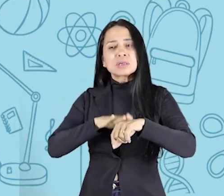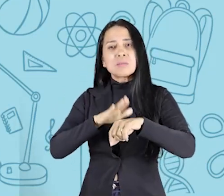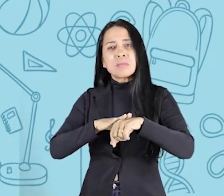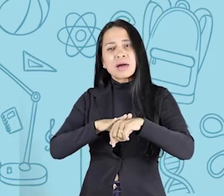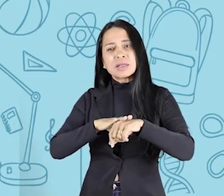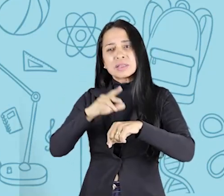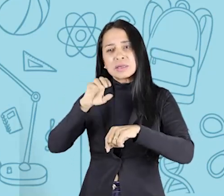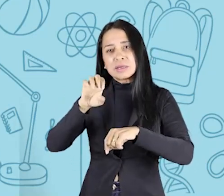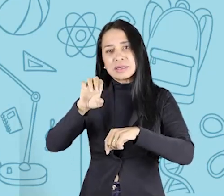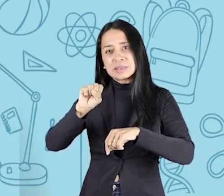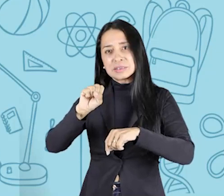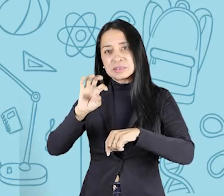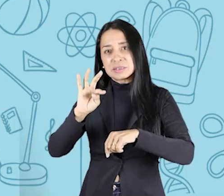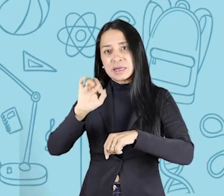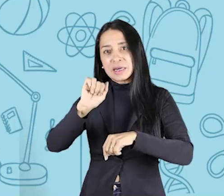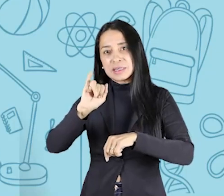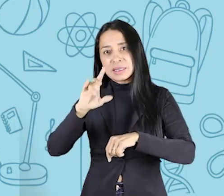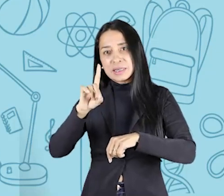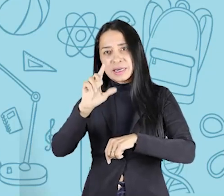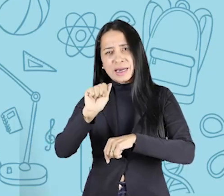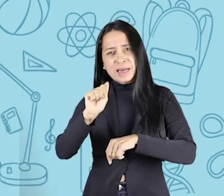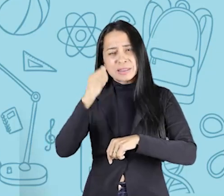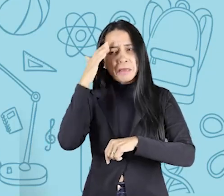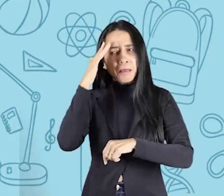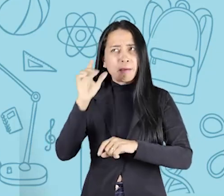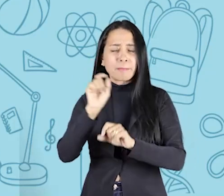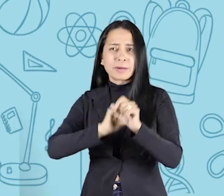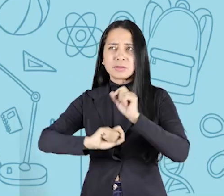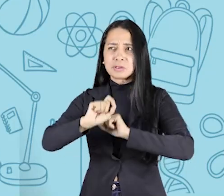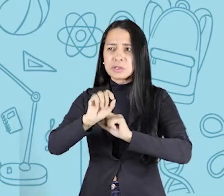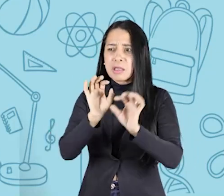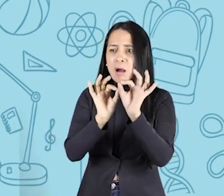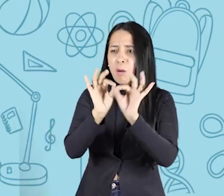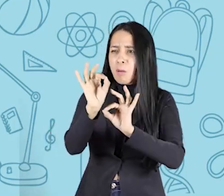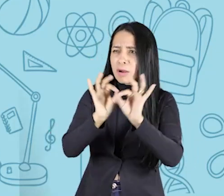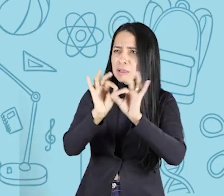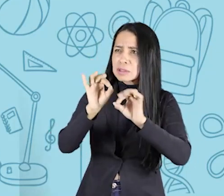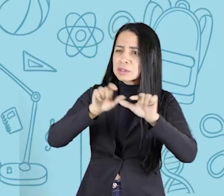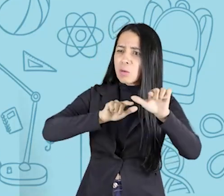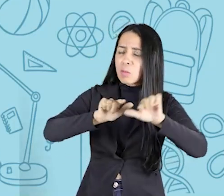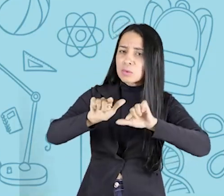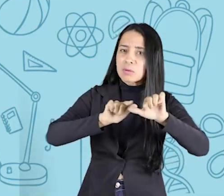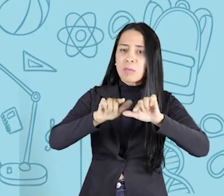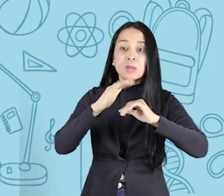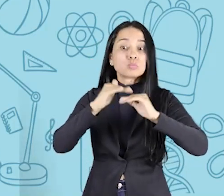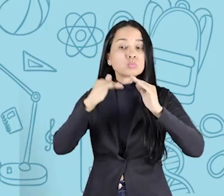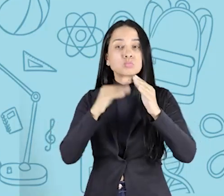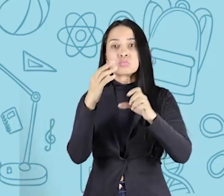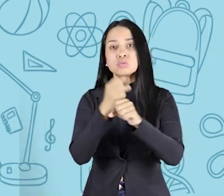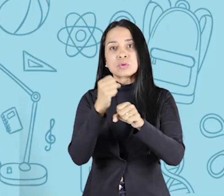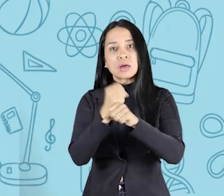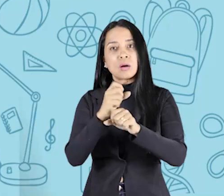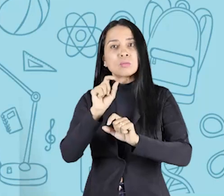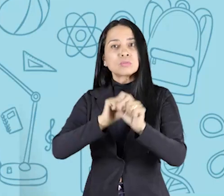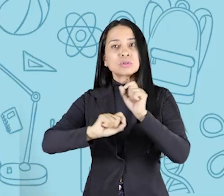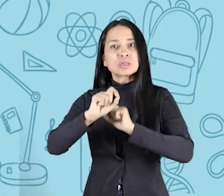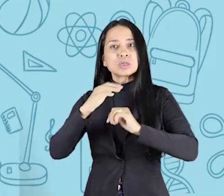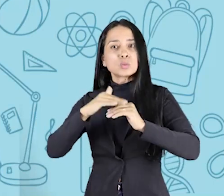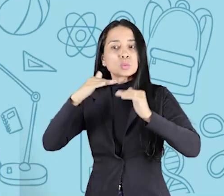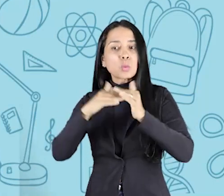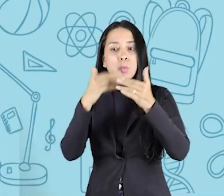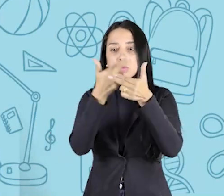Ponte Estaiada. Gente, imagina a engenharia por trás, todos os cálculos, para que todos